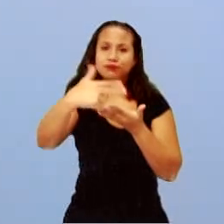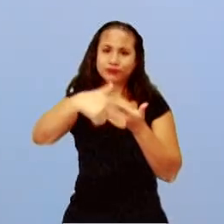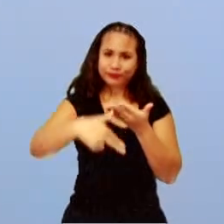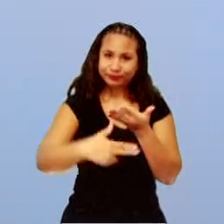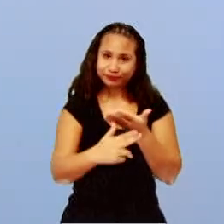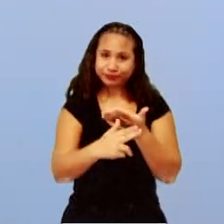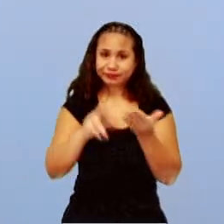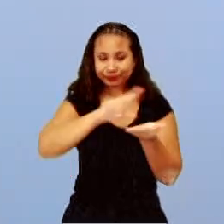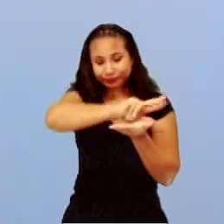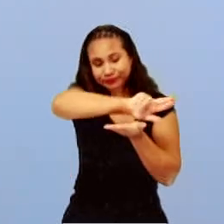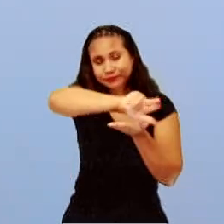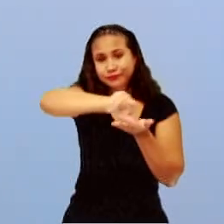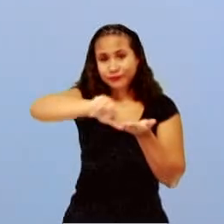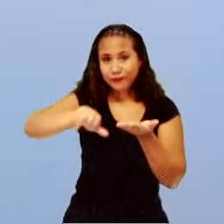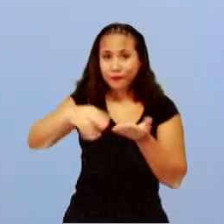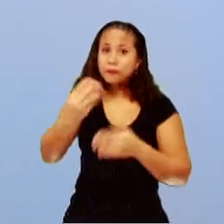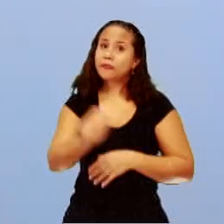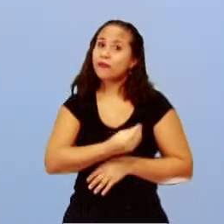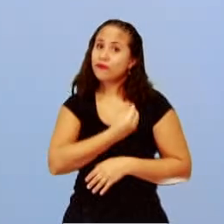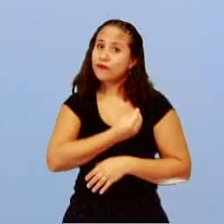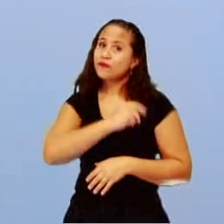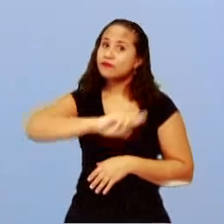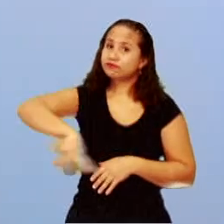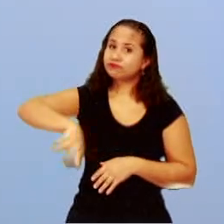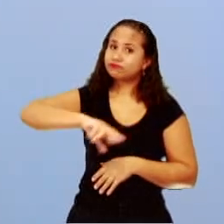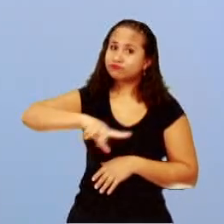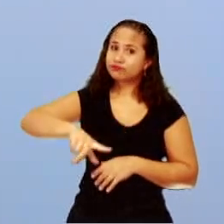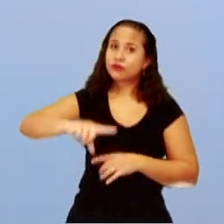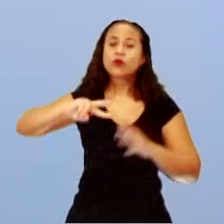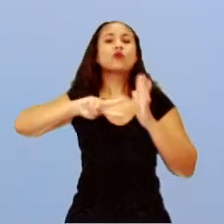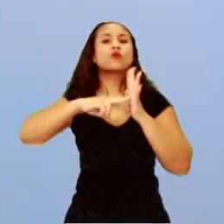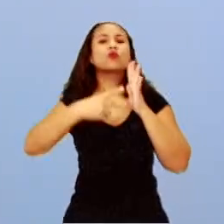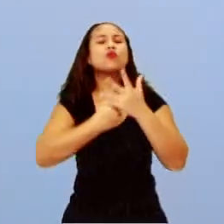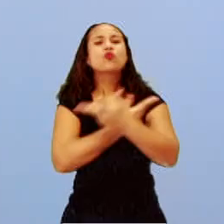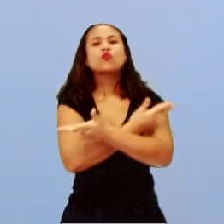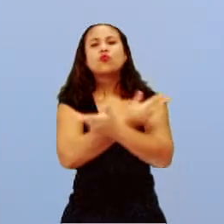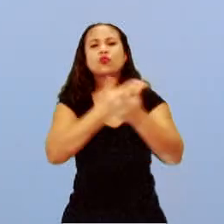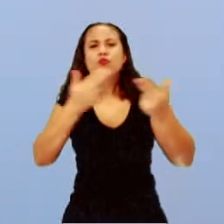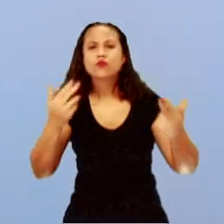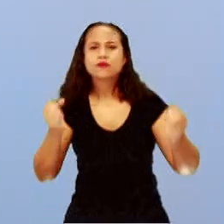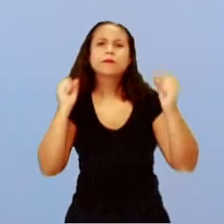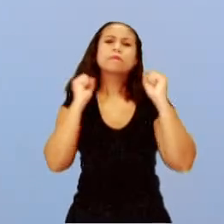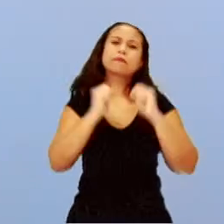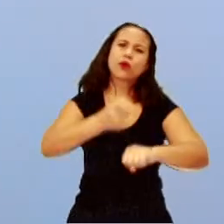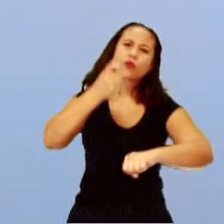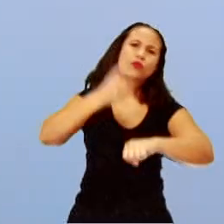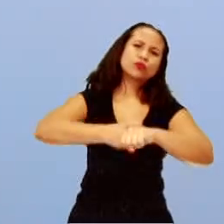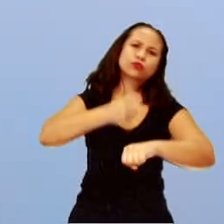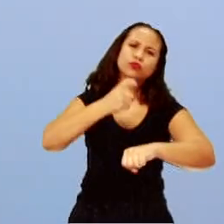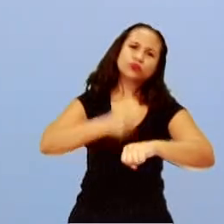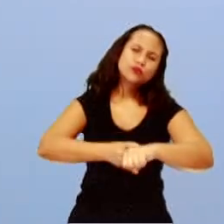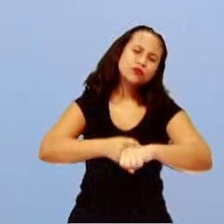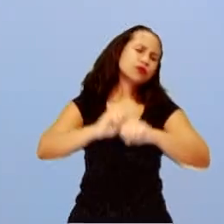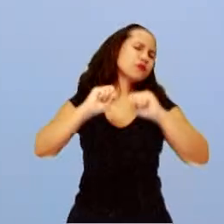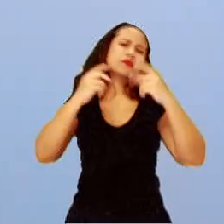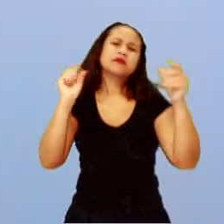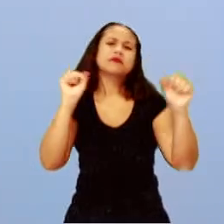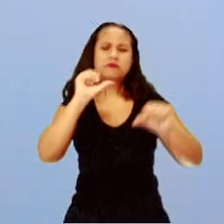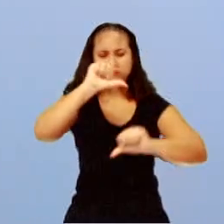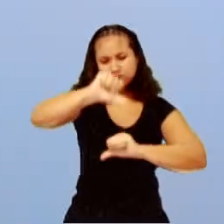essas matérias não vivas, que são objetos, né, que podem ser objetos brutos ou objetos que já